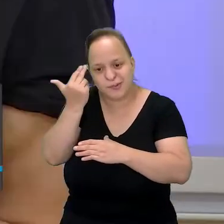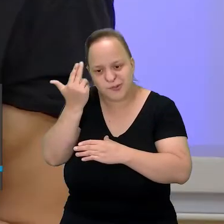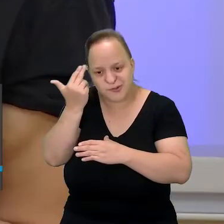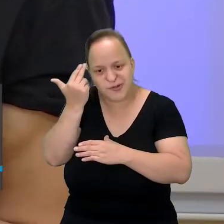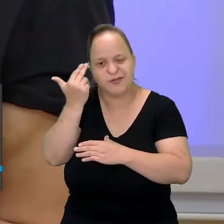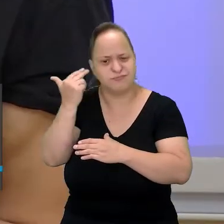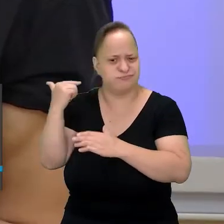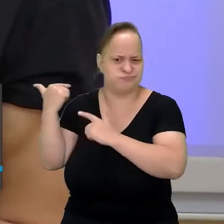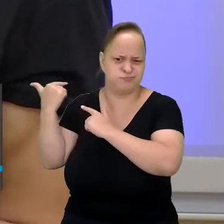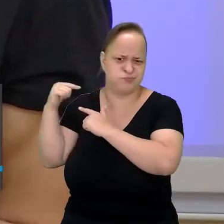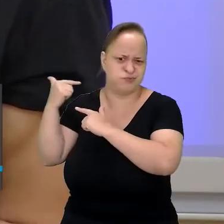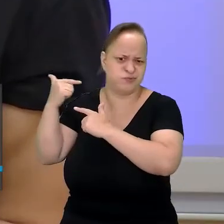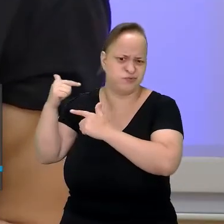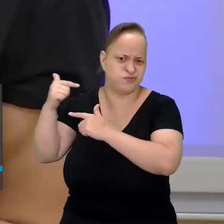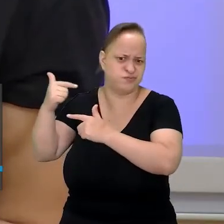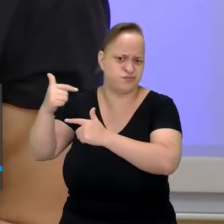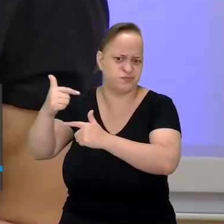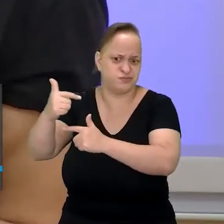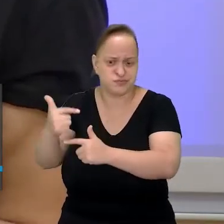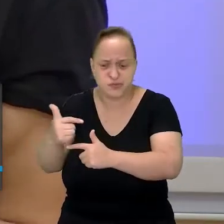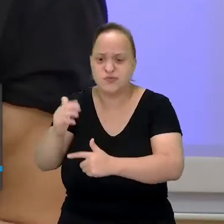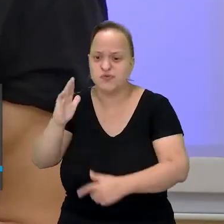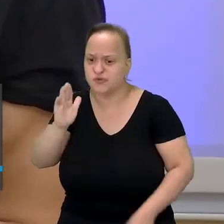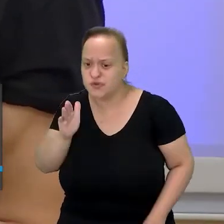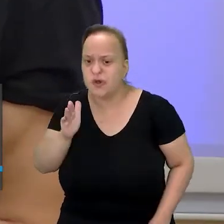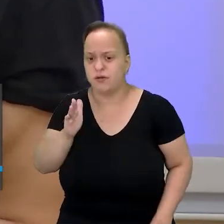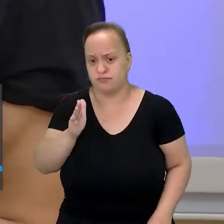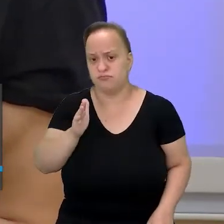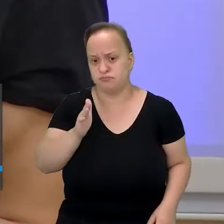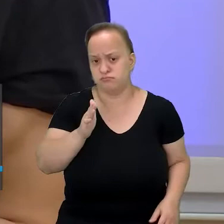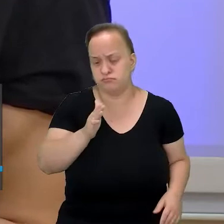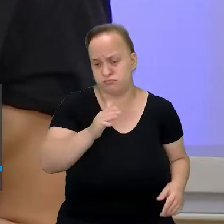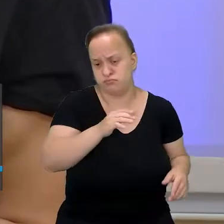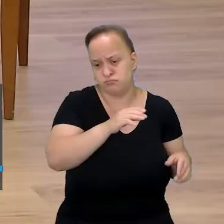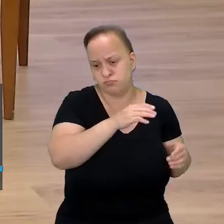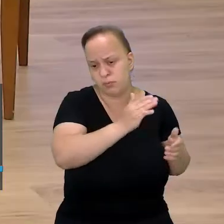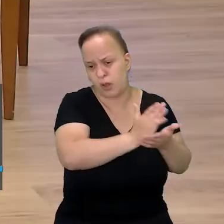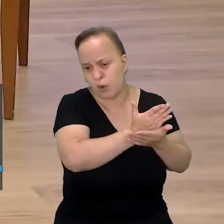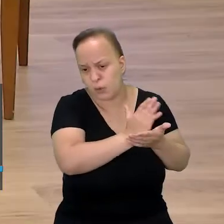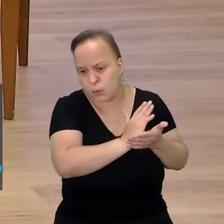Tanto que tem alguns lugares no mundo que fast food não dá certo.